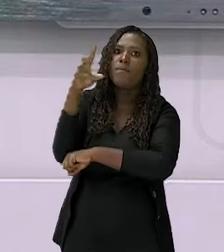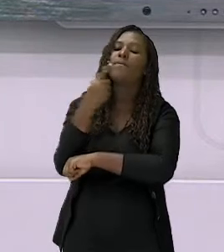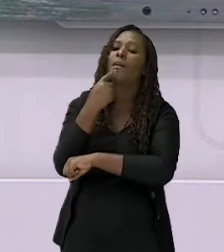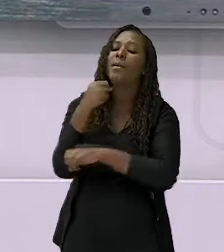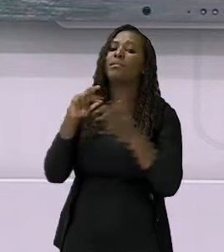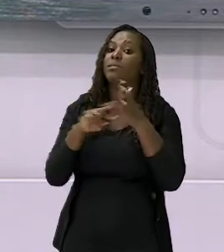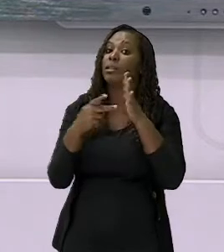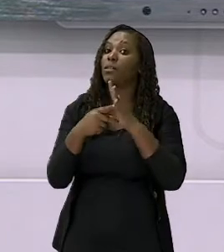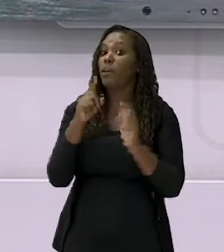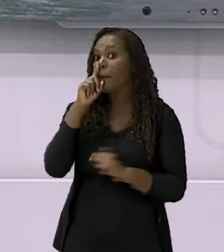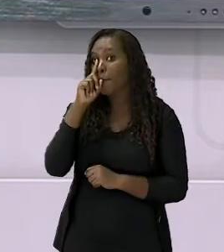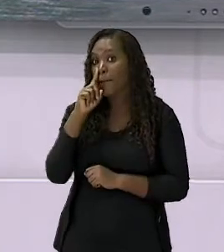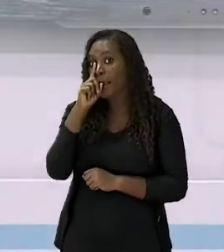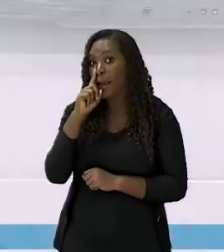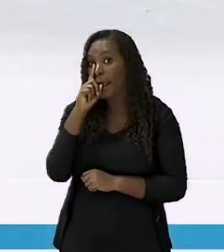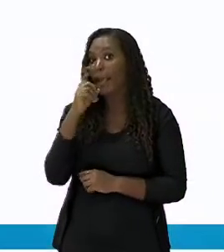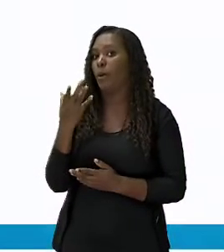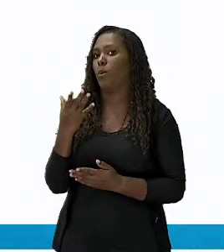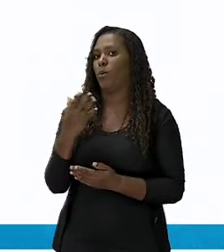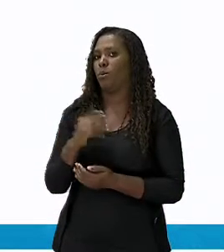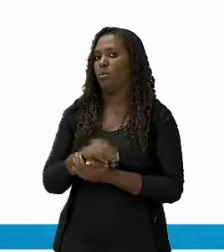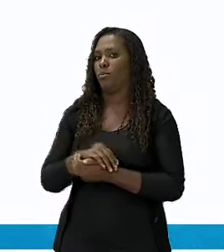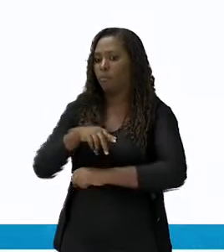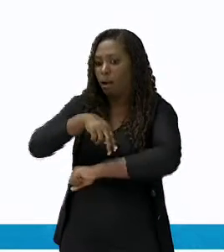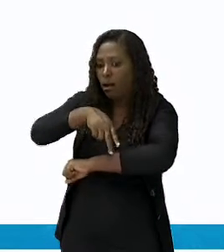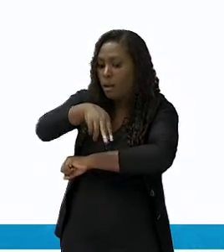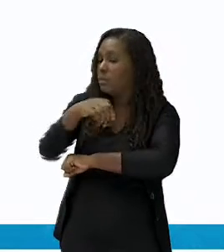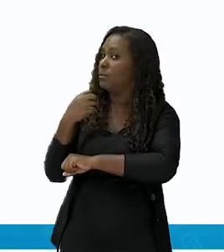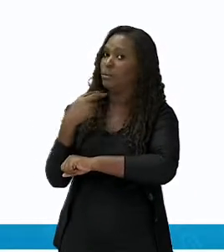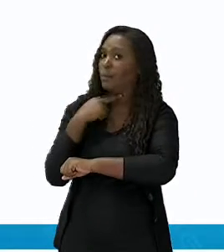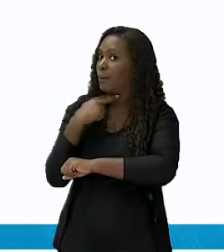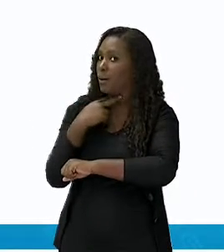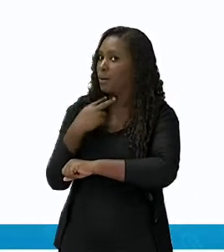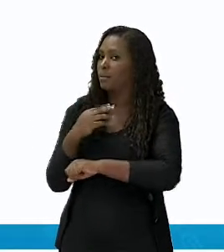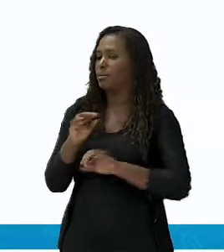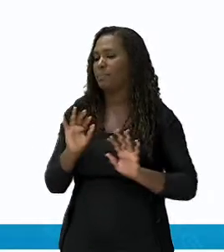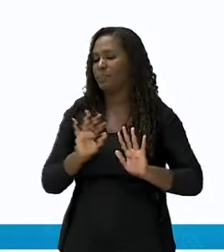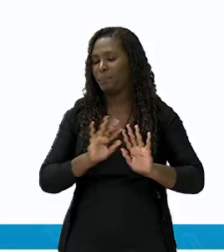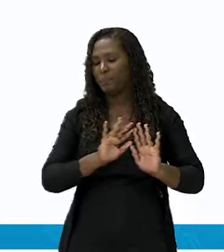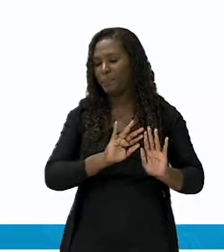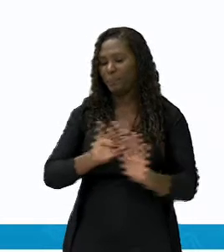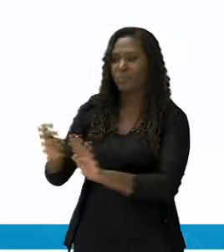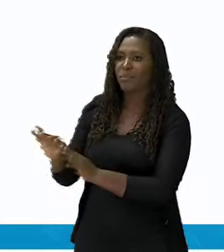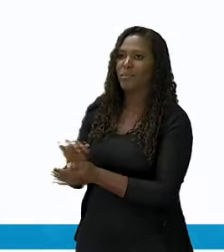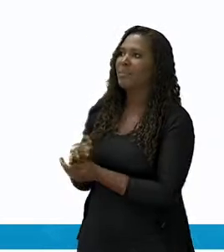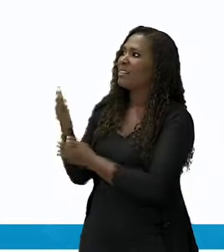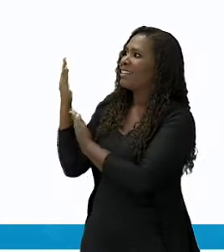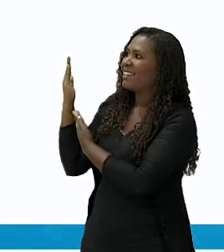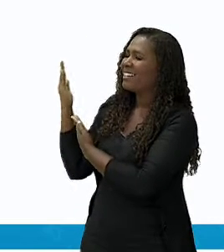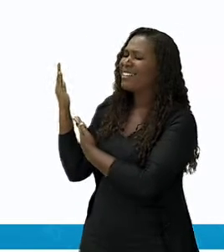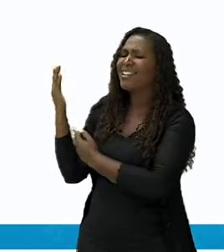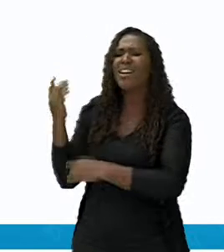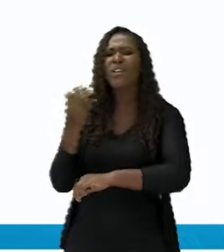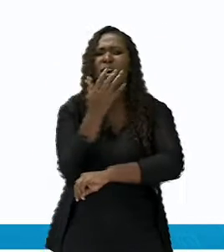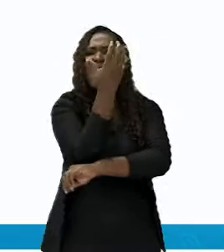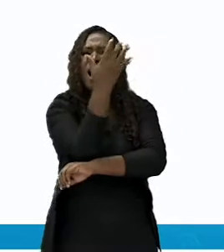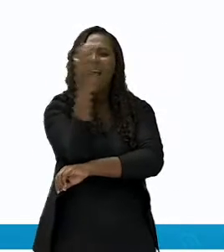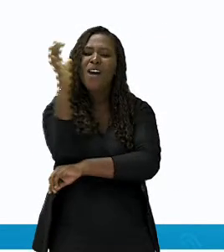Aí falando das cores na natureza, as cores do desenho, olha só, que cor que está representado as folhas da